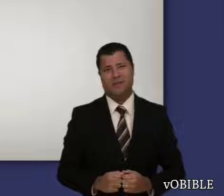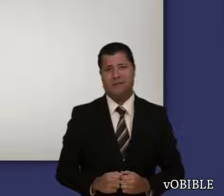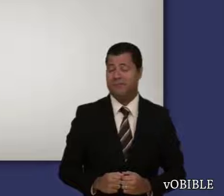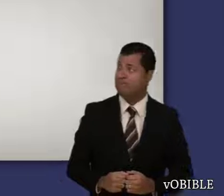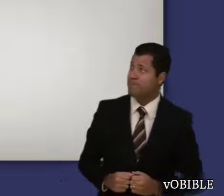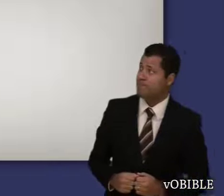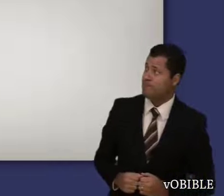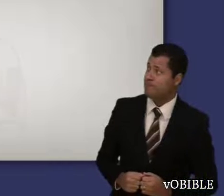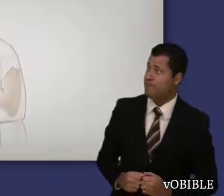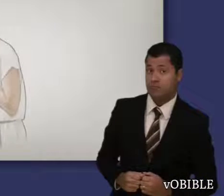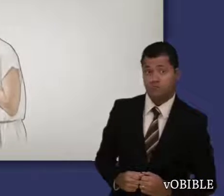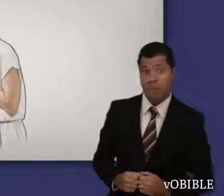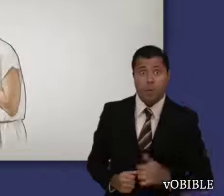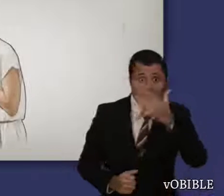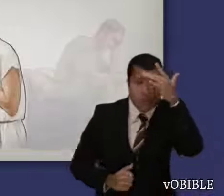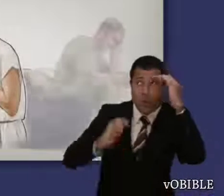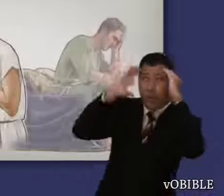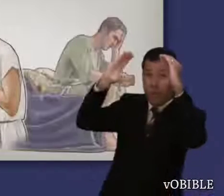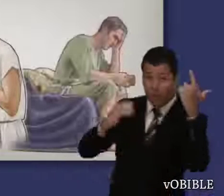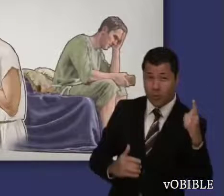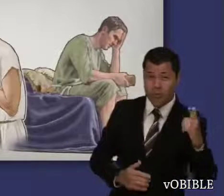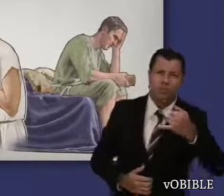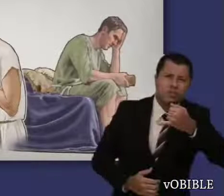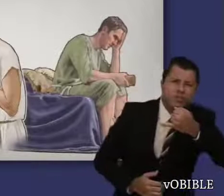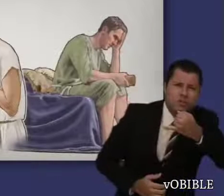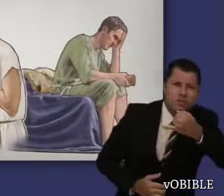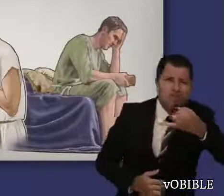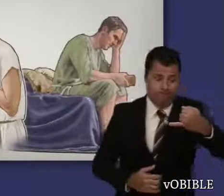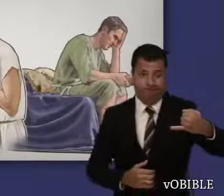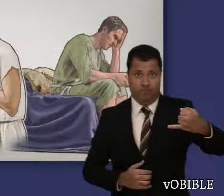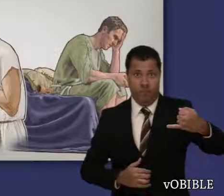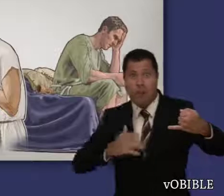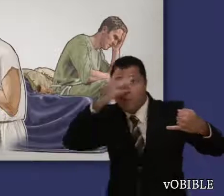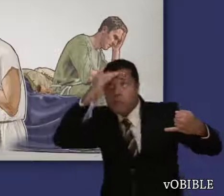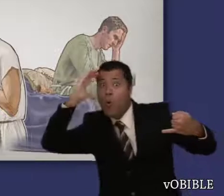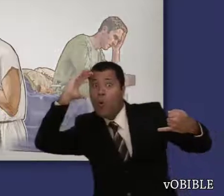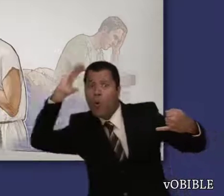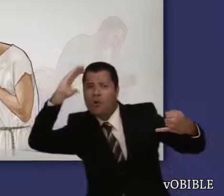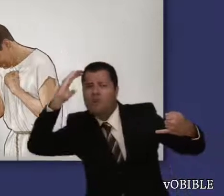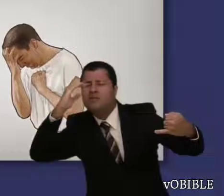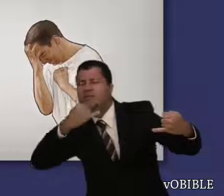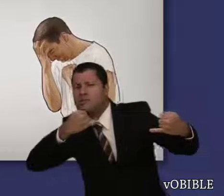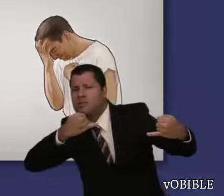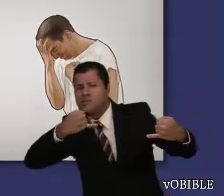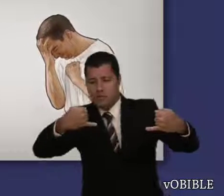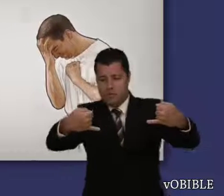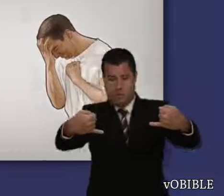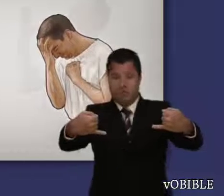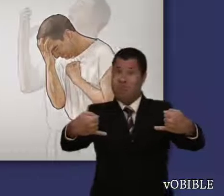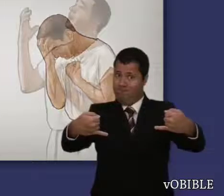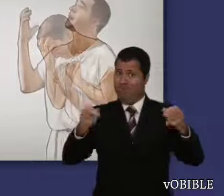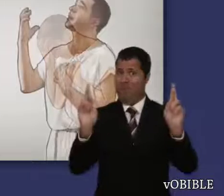O capítulo 7 fala da diferença entre a tristeza segundo a vontade de Deus e a tristeza do mundo. Quando alguém